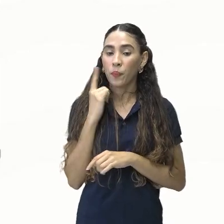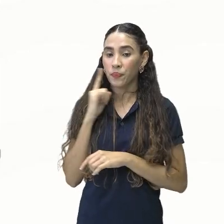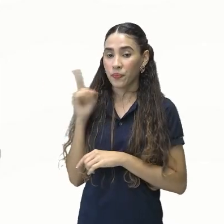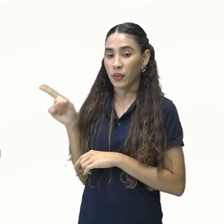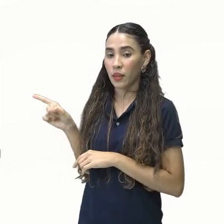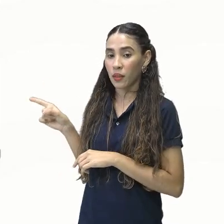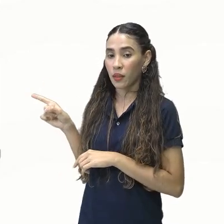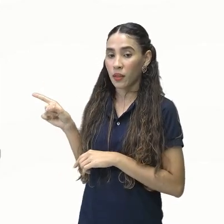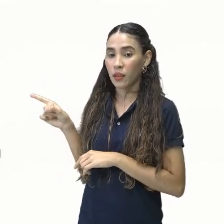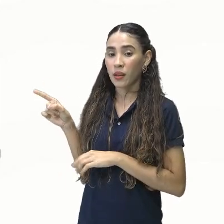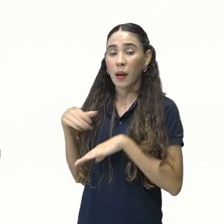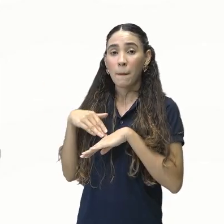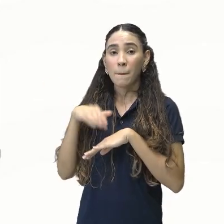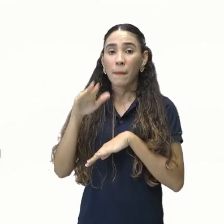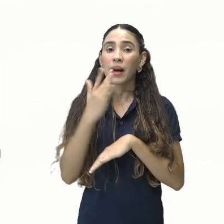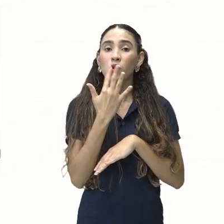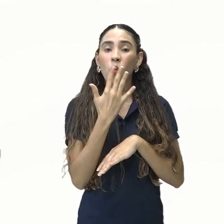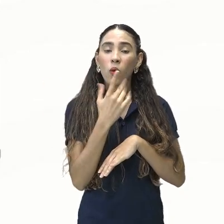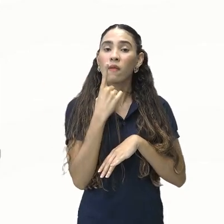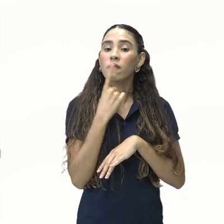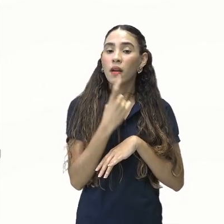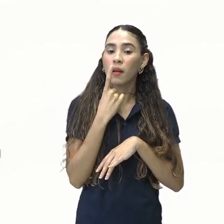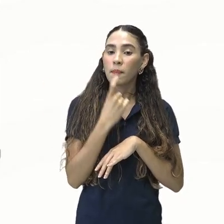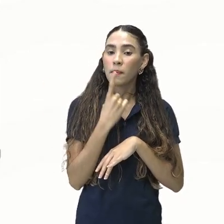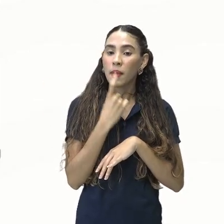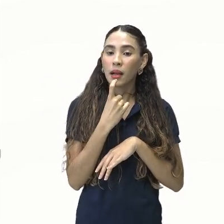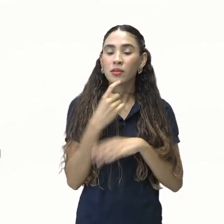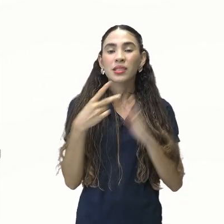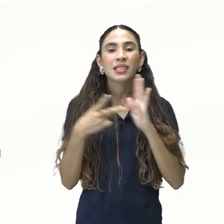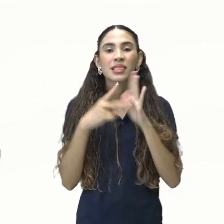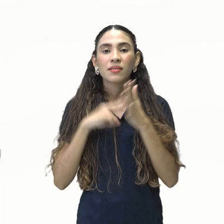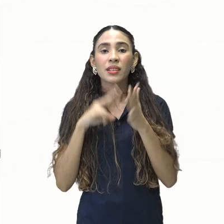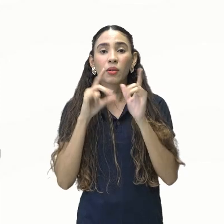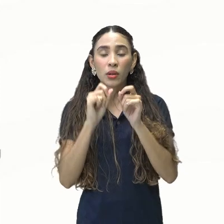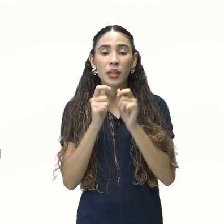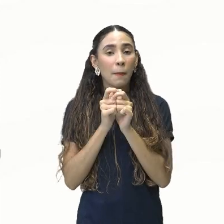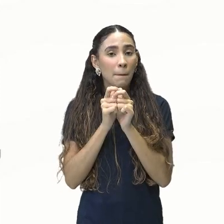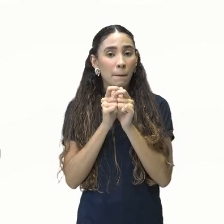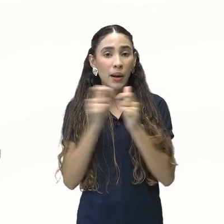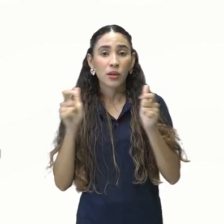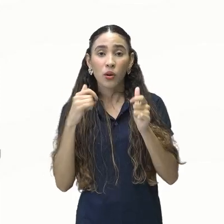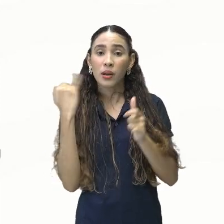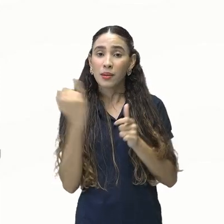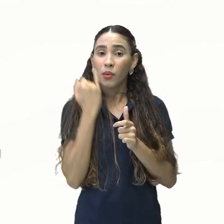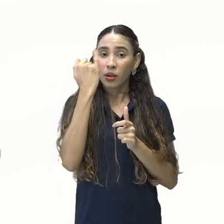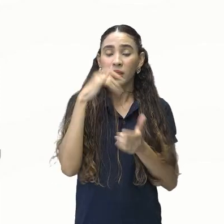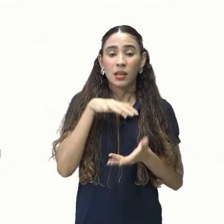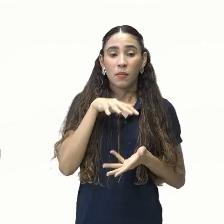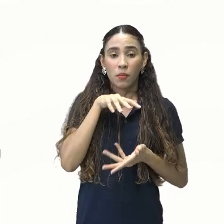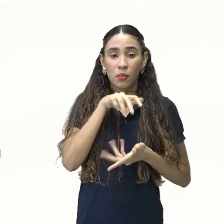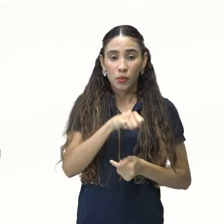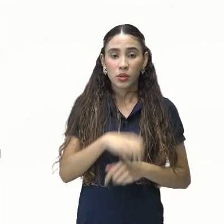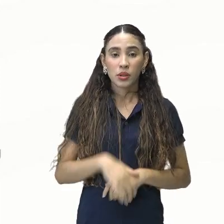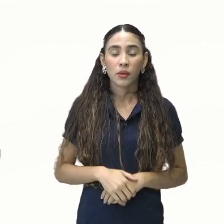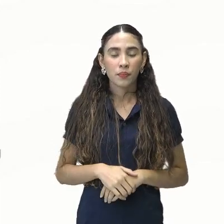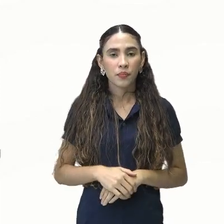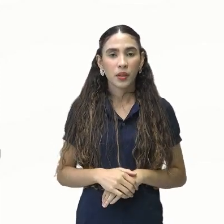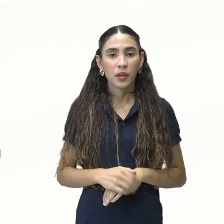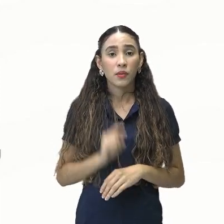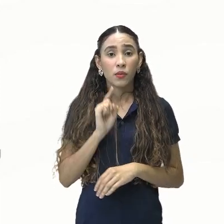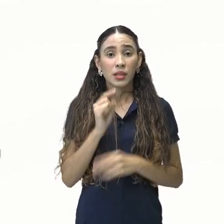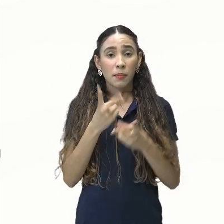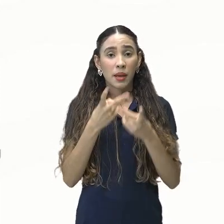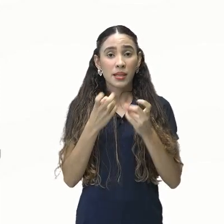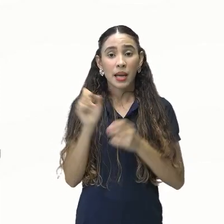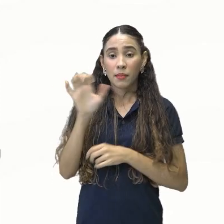E aí, quanto mais vermelho, né, quer dizer que a gente tem ali uma maior importância mundial, tá? E como você